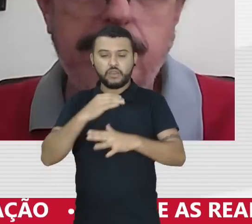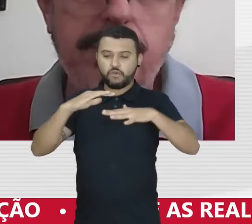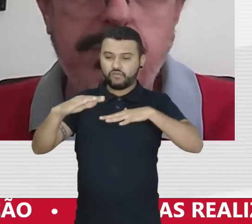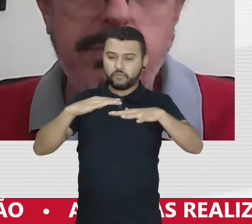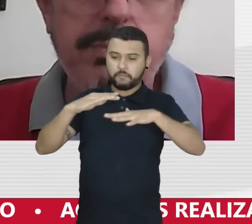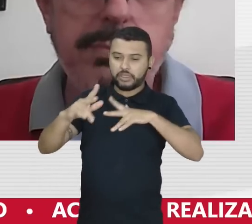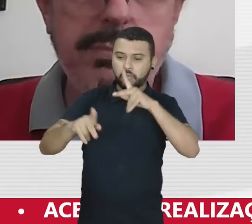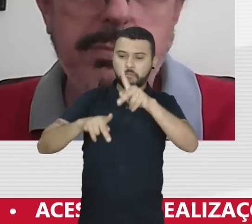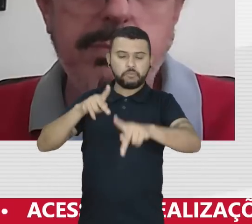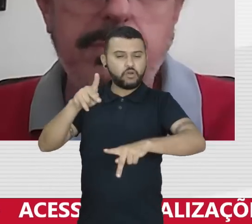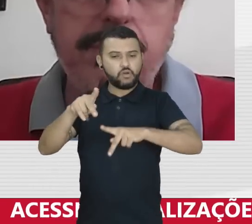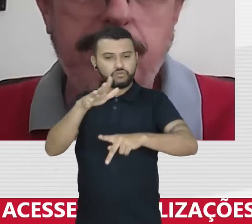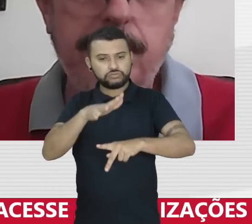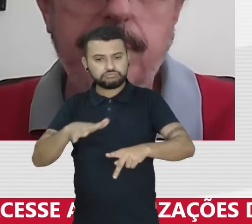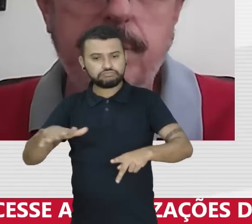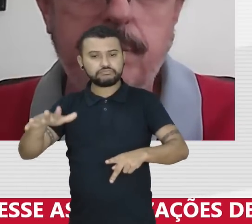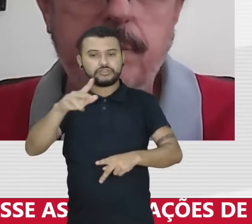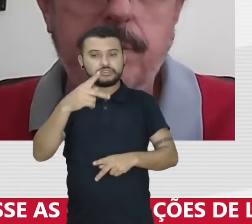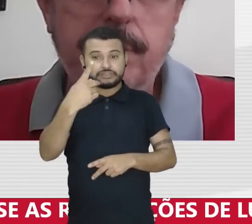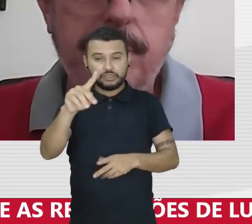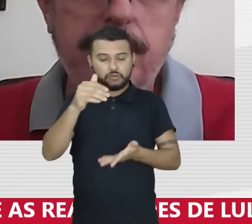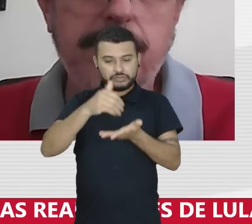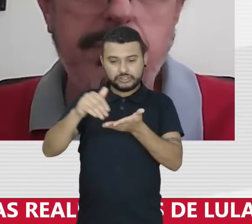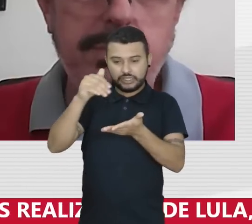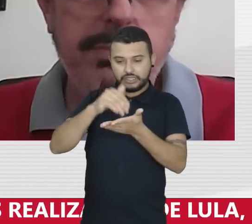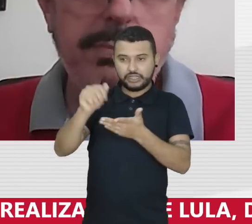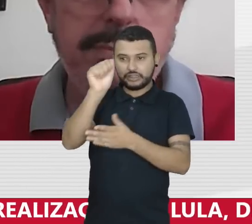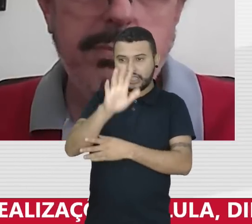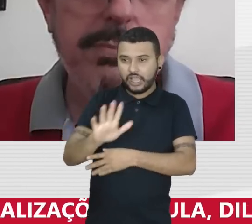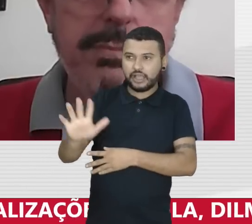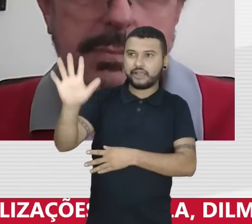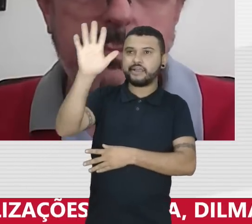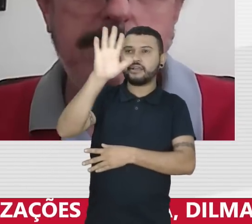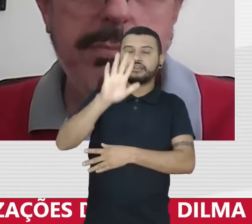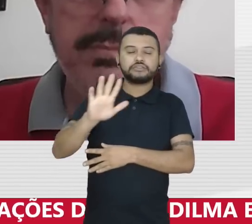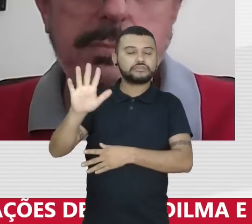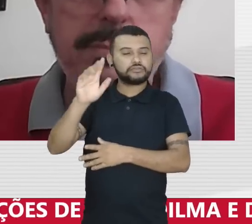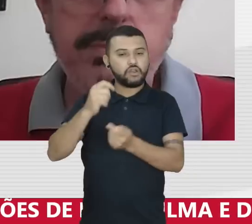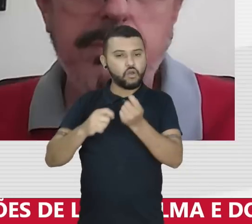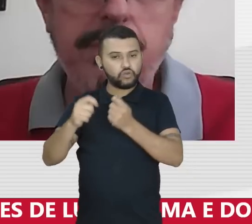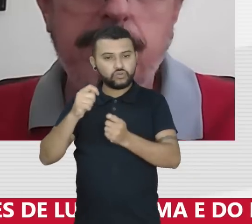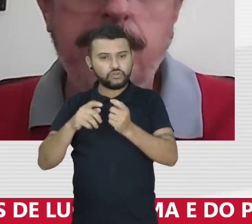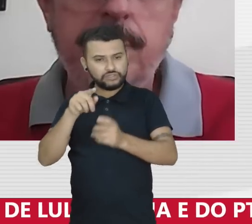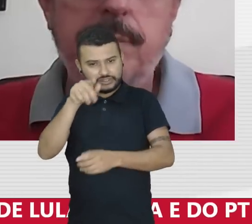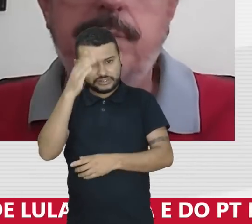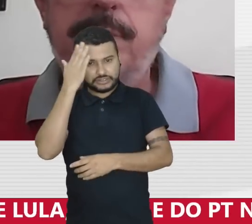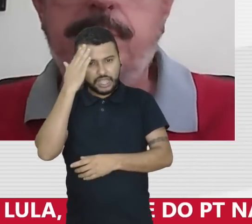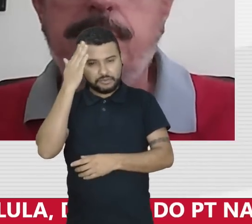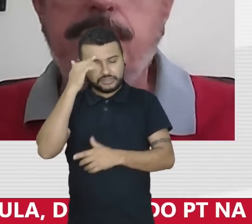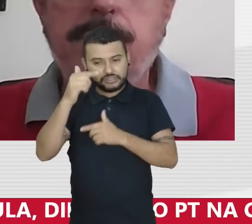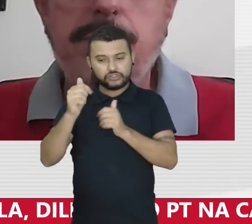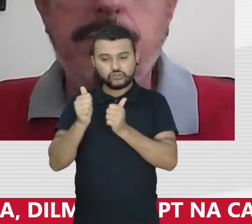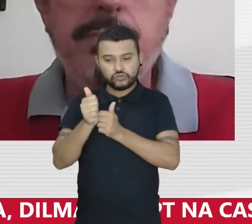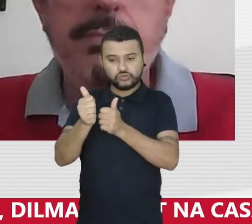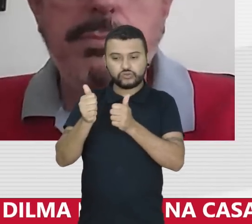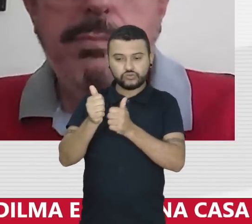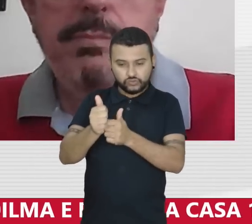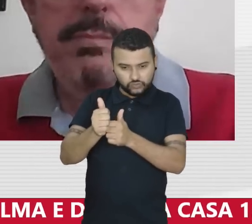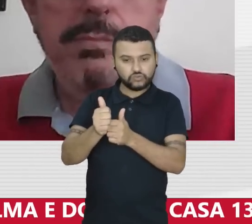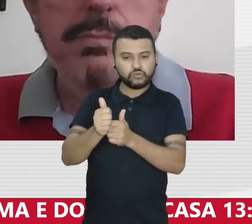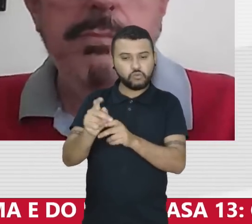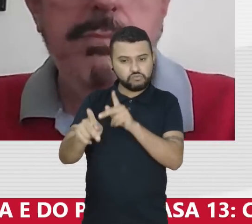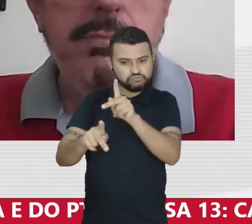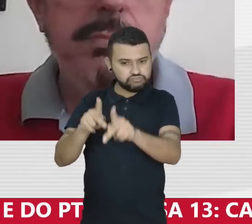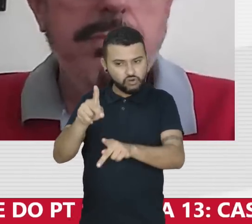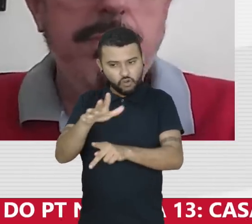inclusive, também, entre suas atribuições, secretário nacional de movimentos populares. Ou seja, você está sempre próximo da vida do povo, da